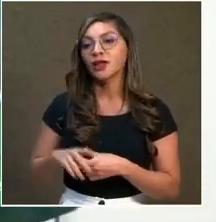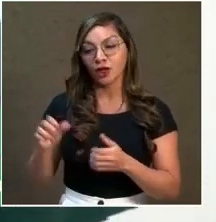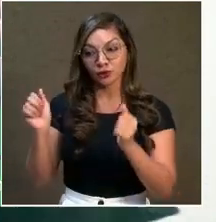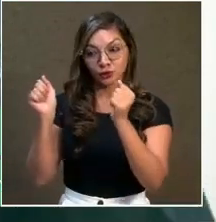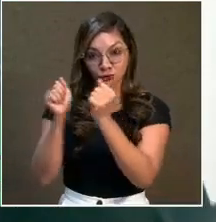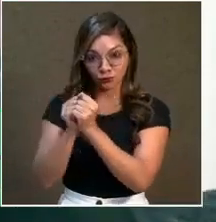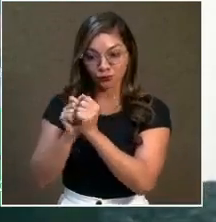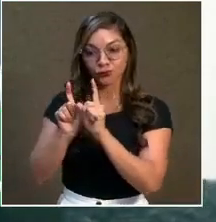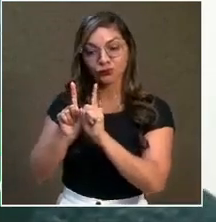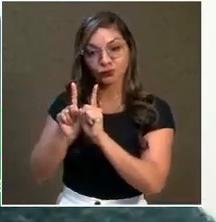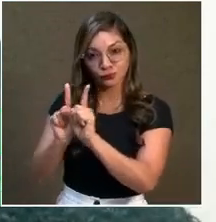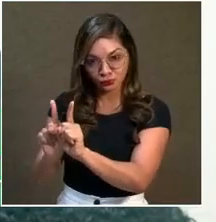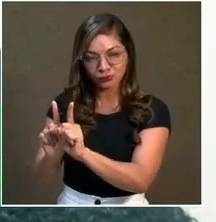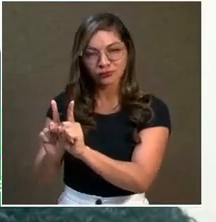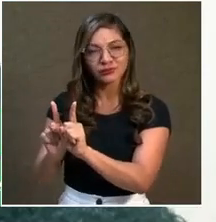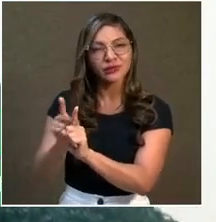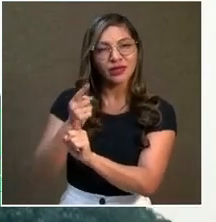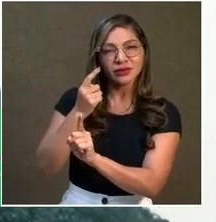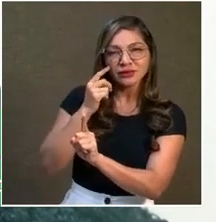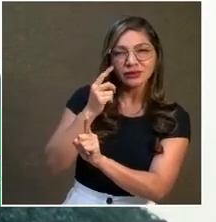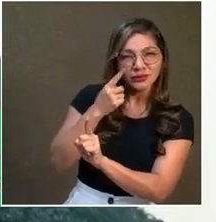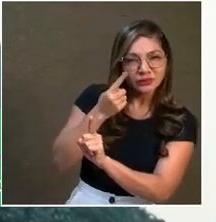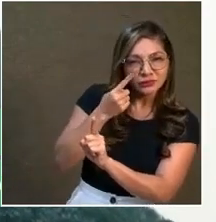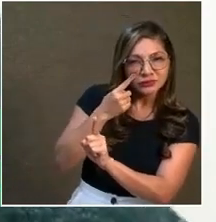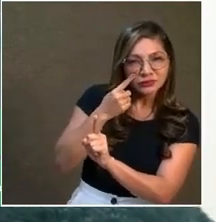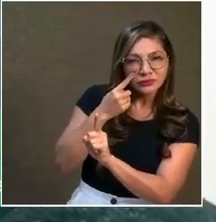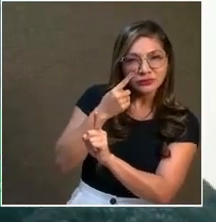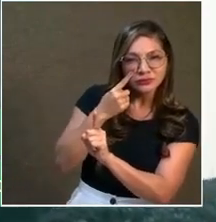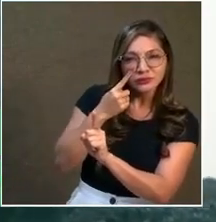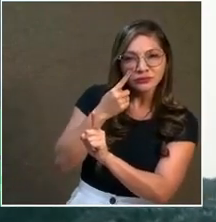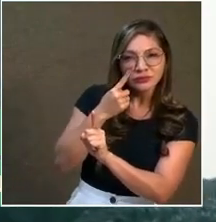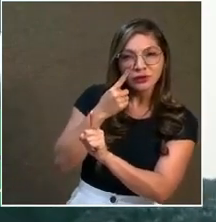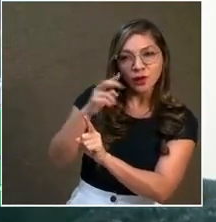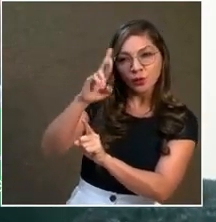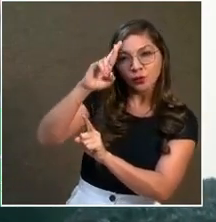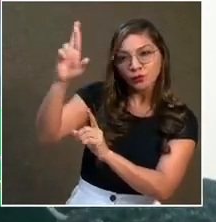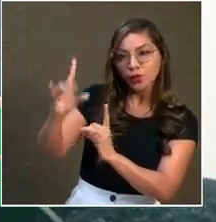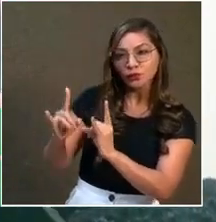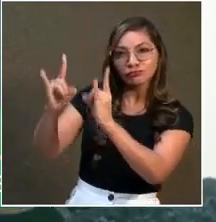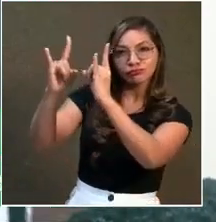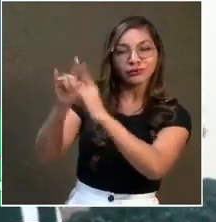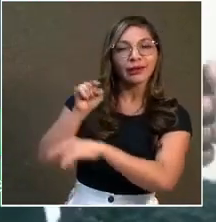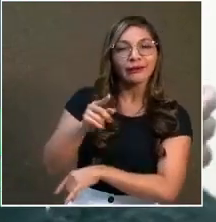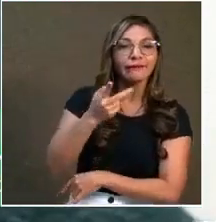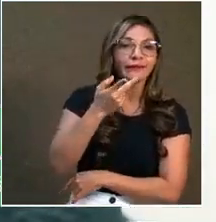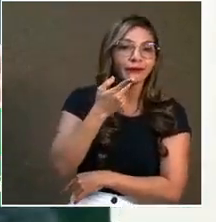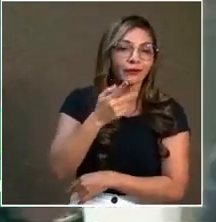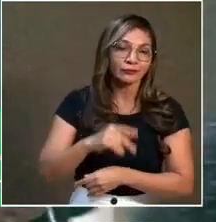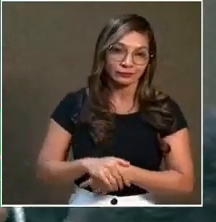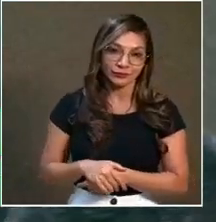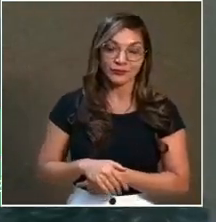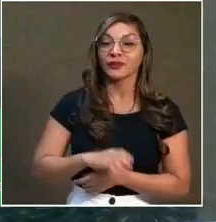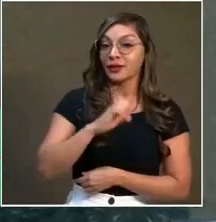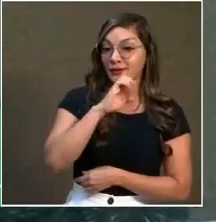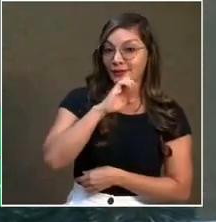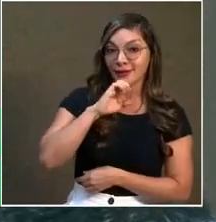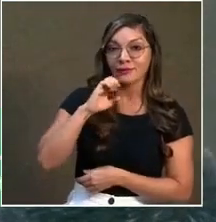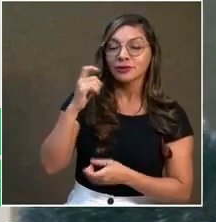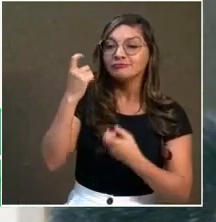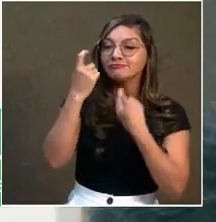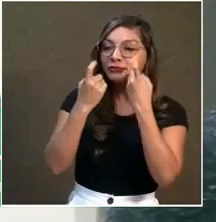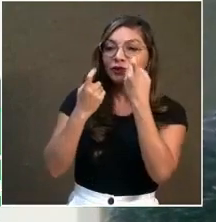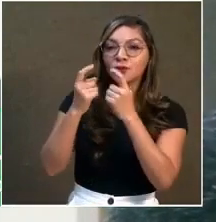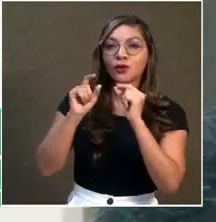juntos, porque tinham... Vocês viram a preocupação? O próprio dono do apartamento deixou muito claro aqui que a Emily se